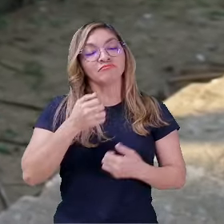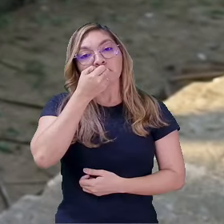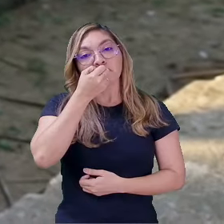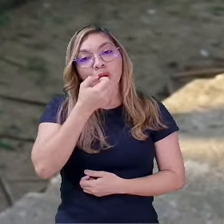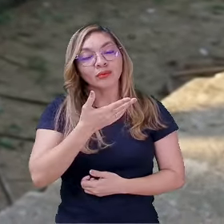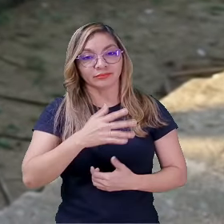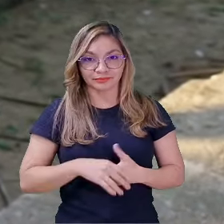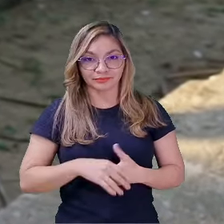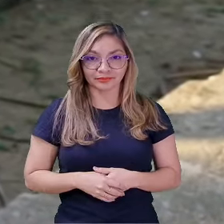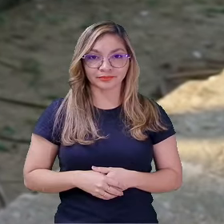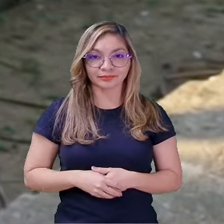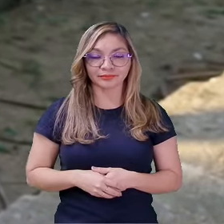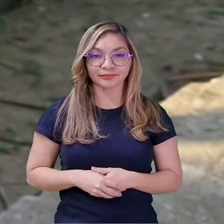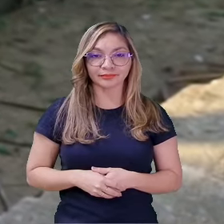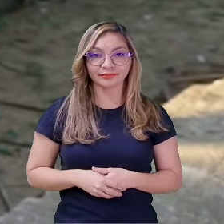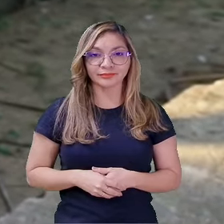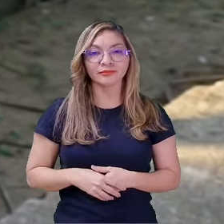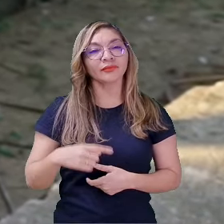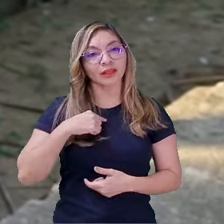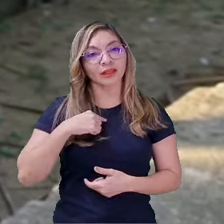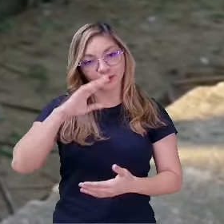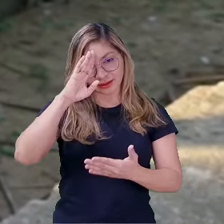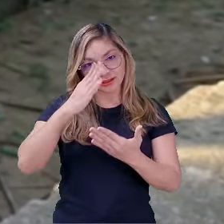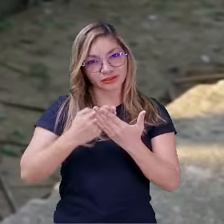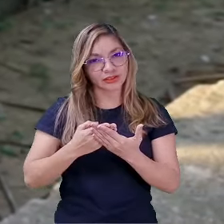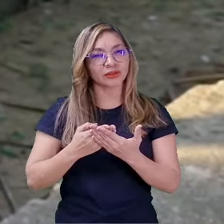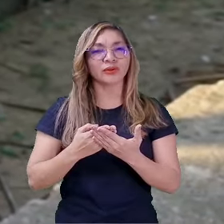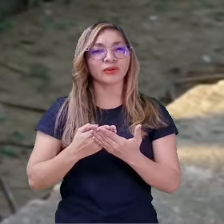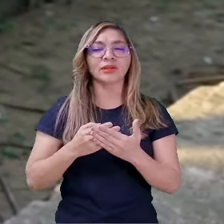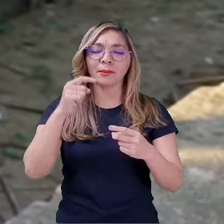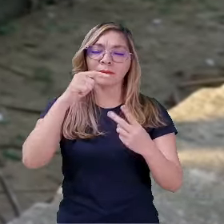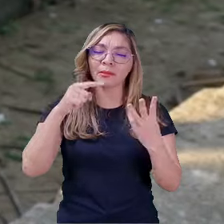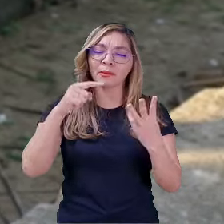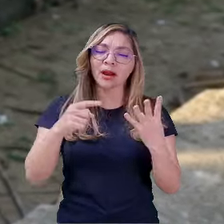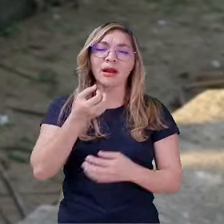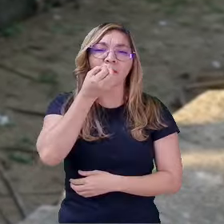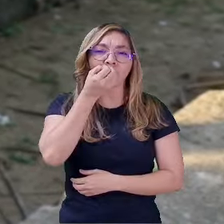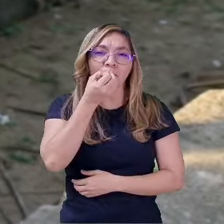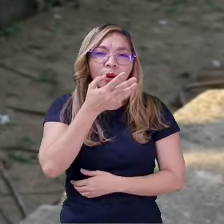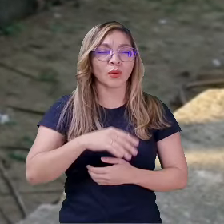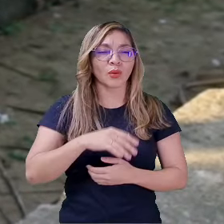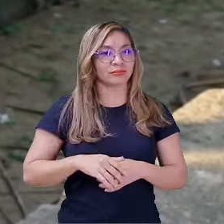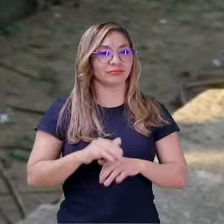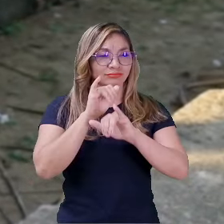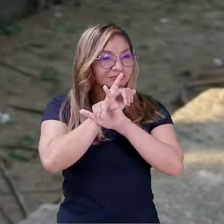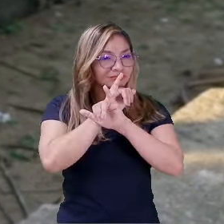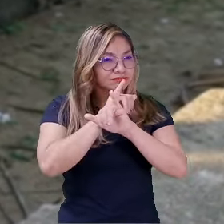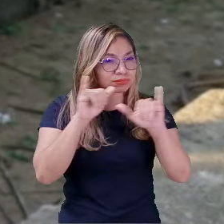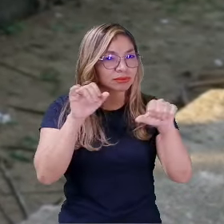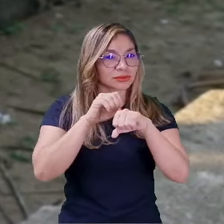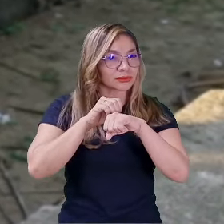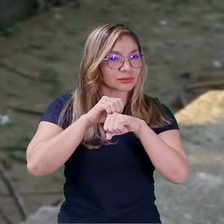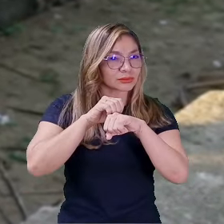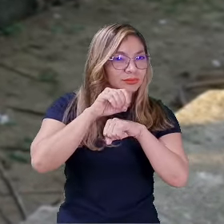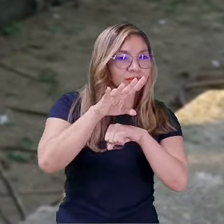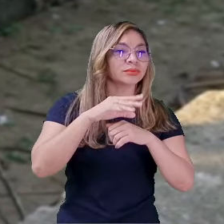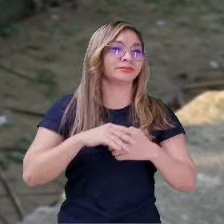Eu creio que vai ficar muitas coisas boas, vai ficar alerta, vai ficar um sinal,